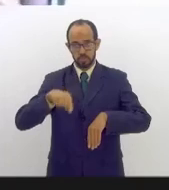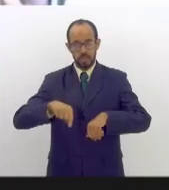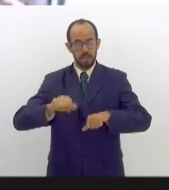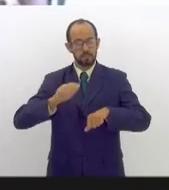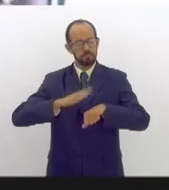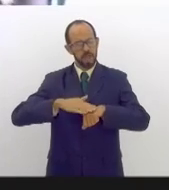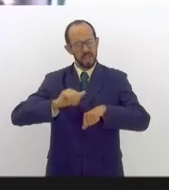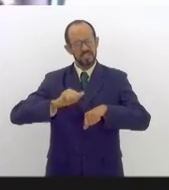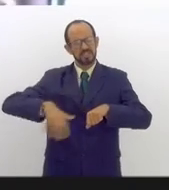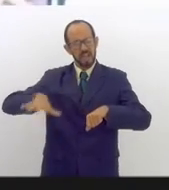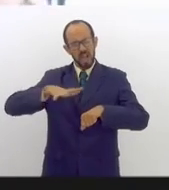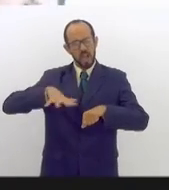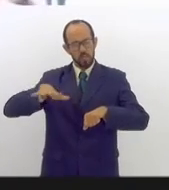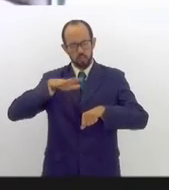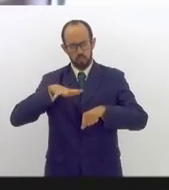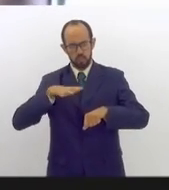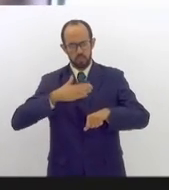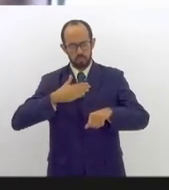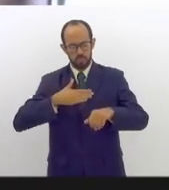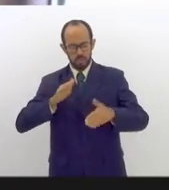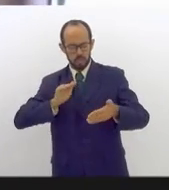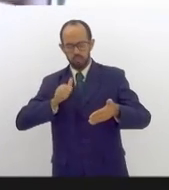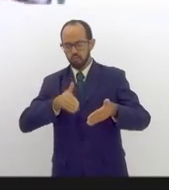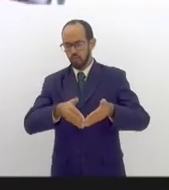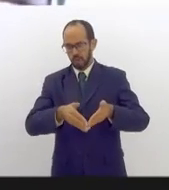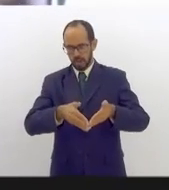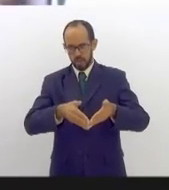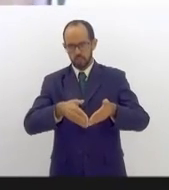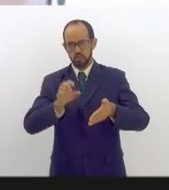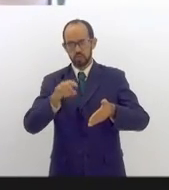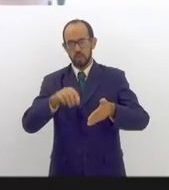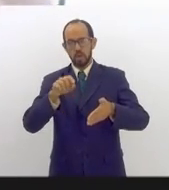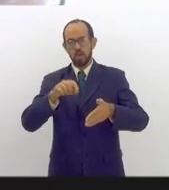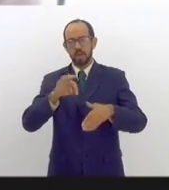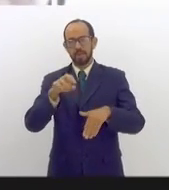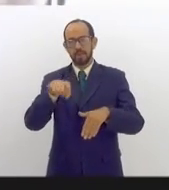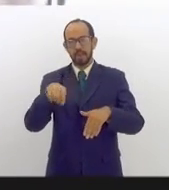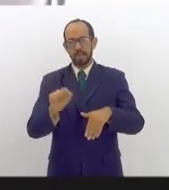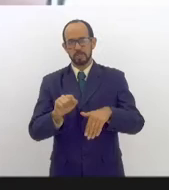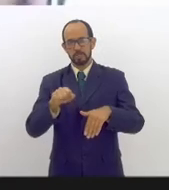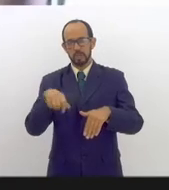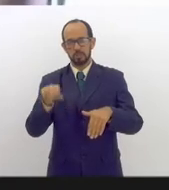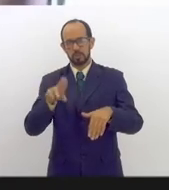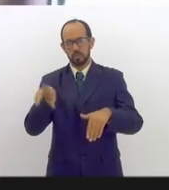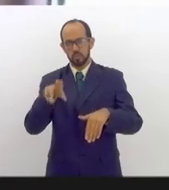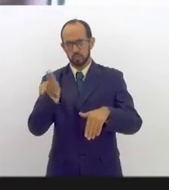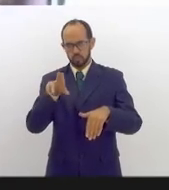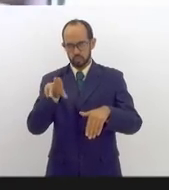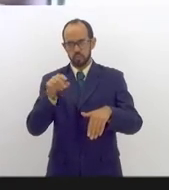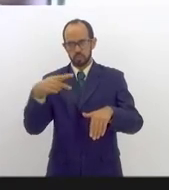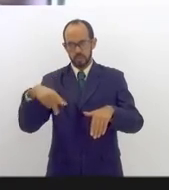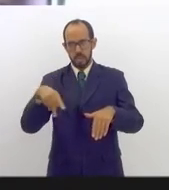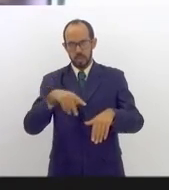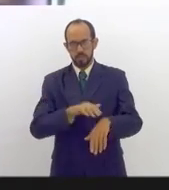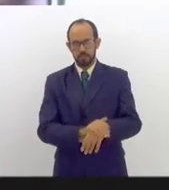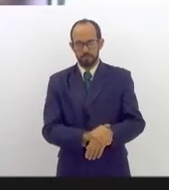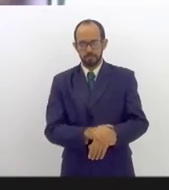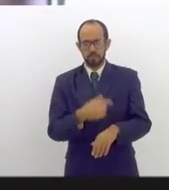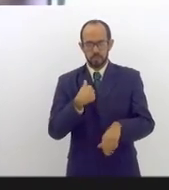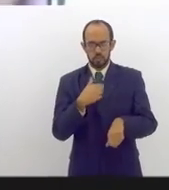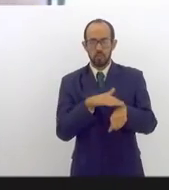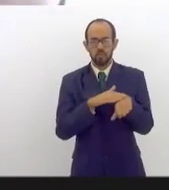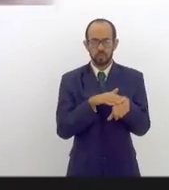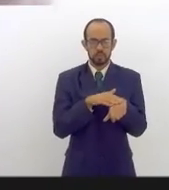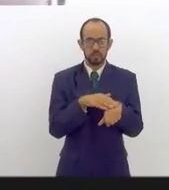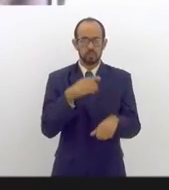só um ponto específico, altera a taxa de recursos hídricos, o uso dela pelos comitês de bacia. Eu conversei com o